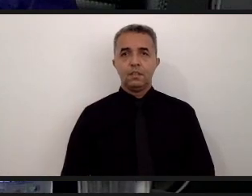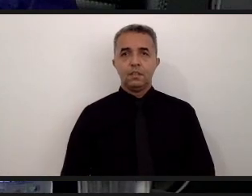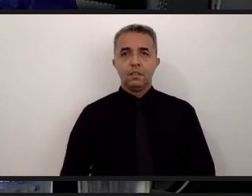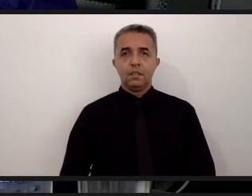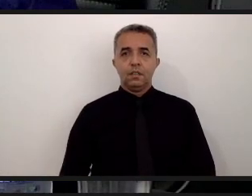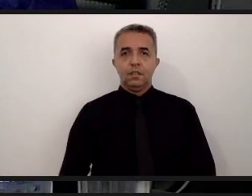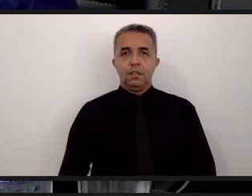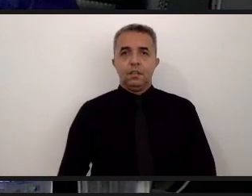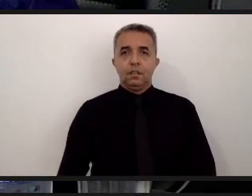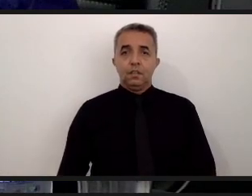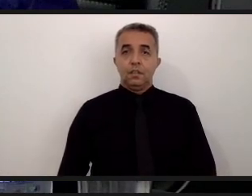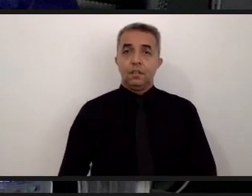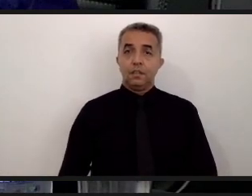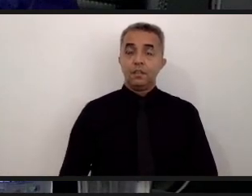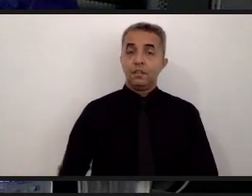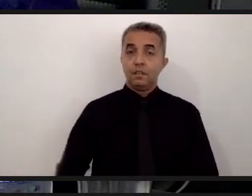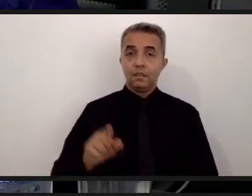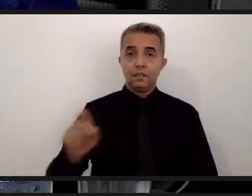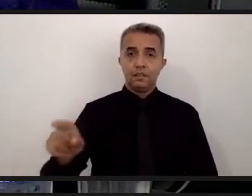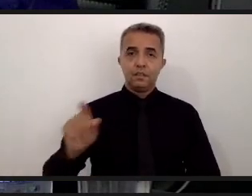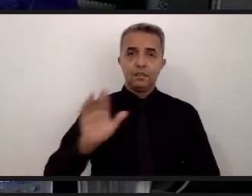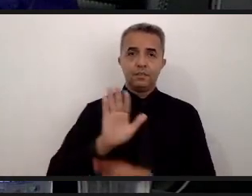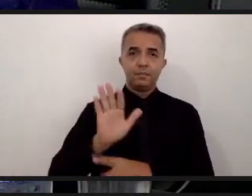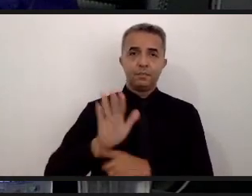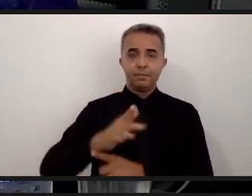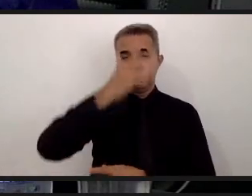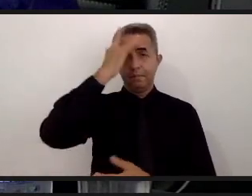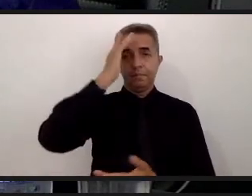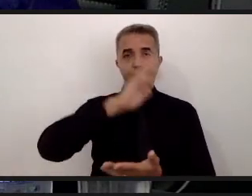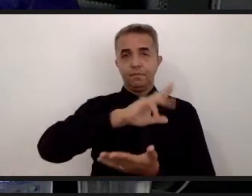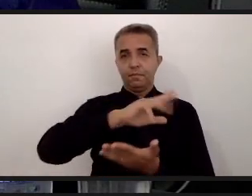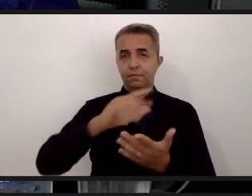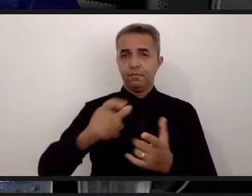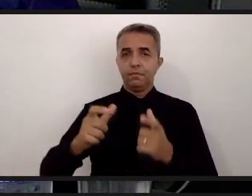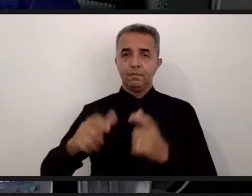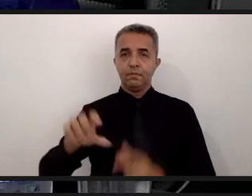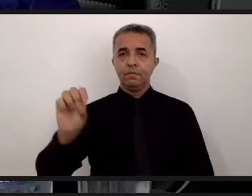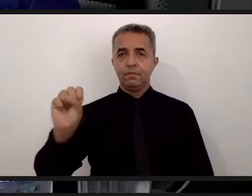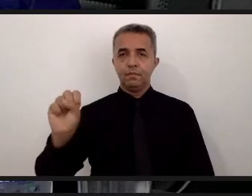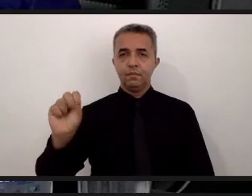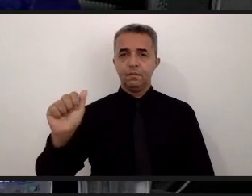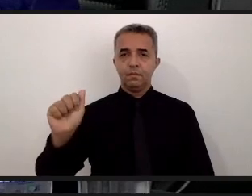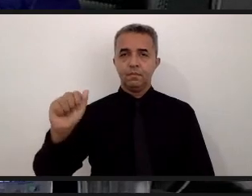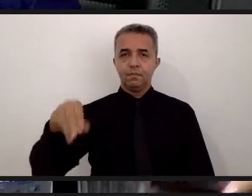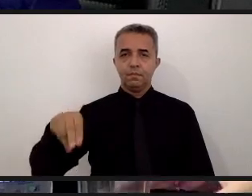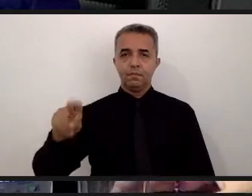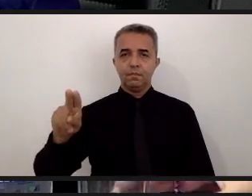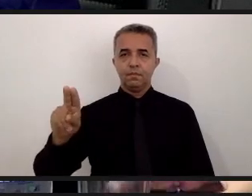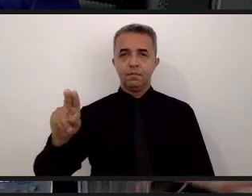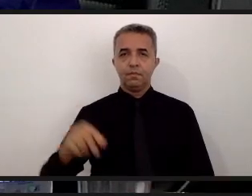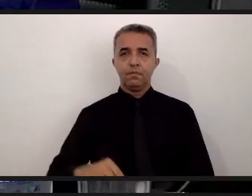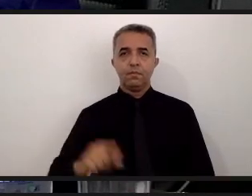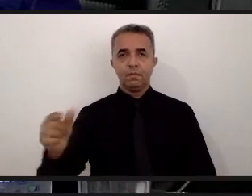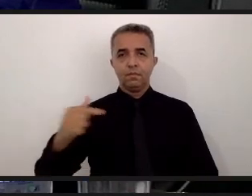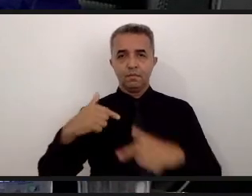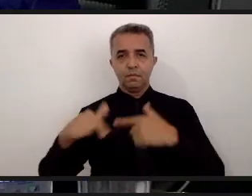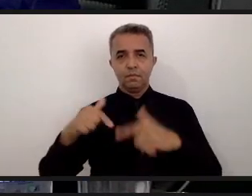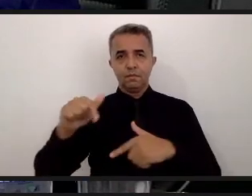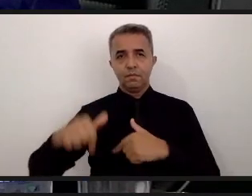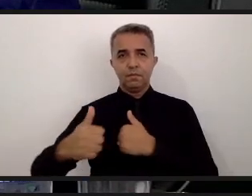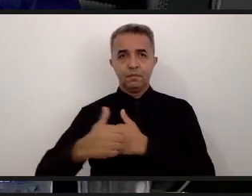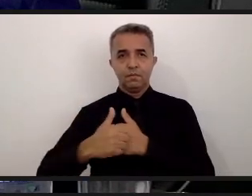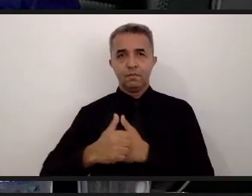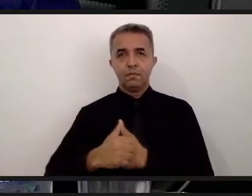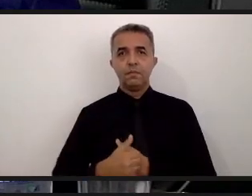ela tem salvado muitas vidas no SAMU, né? Trabalha aqui próximo na regulação do